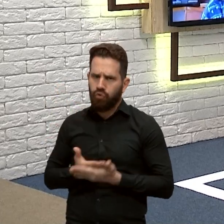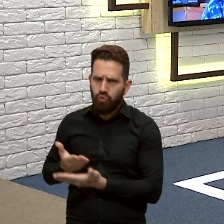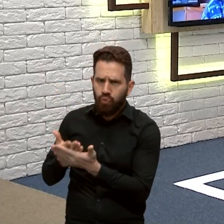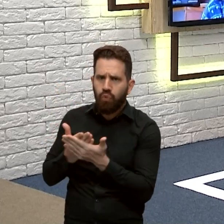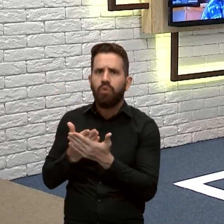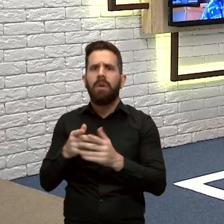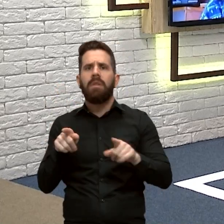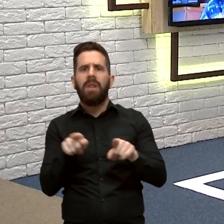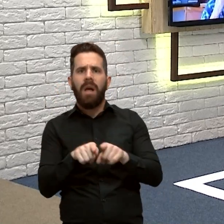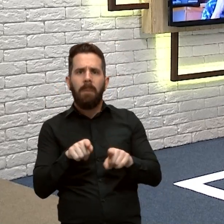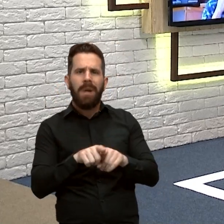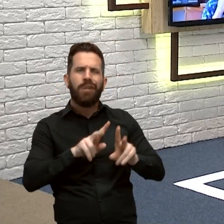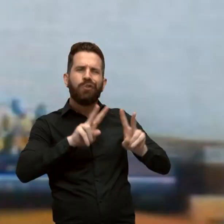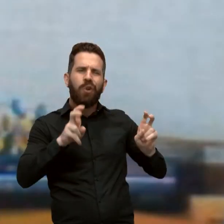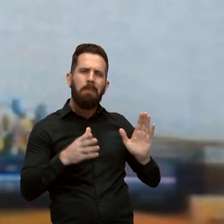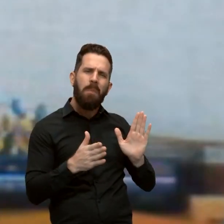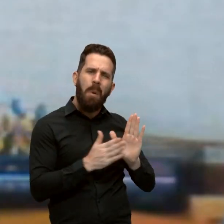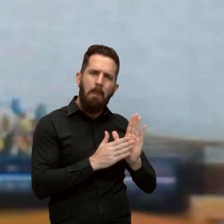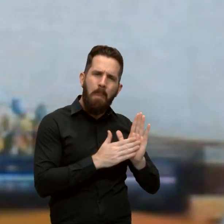para o envelhecimento.